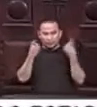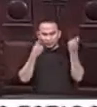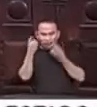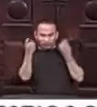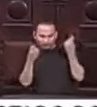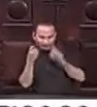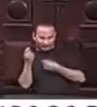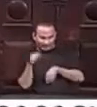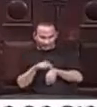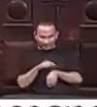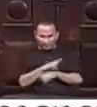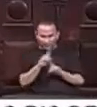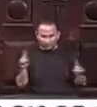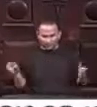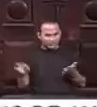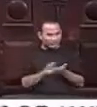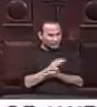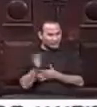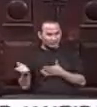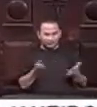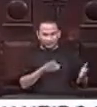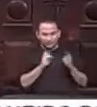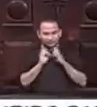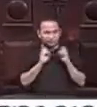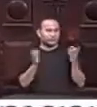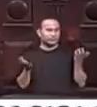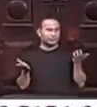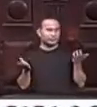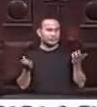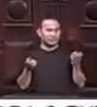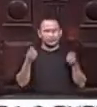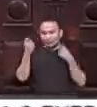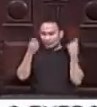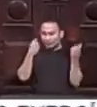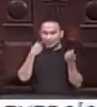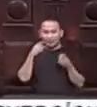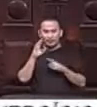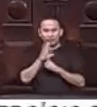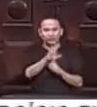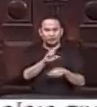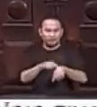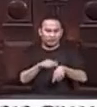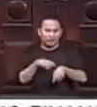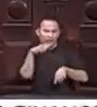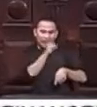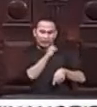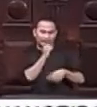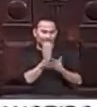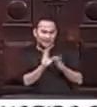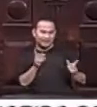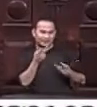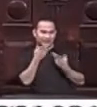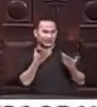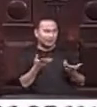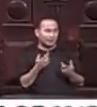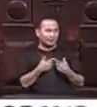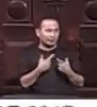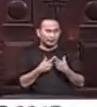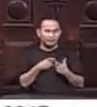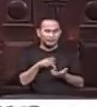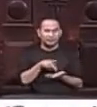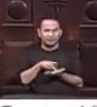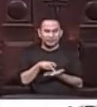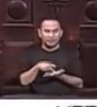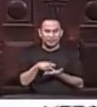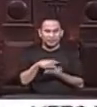bancada do PSOL. Se inscreve e vem argumentar. Não fica torcendo para o tempo passar mais rápido, porque não suporta a verdade de ser base